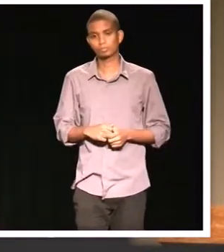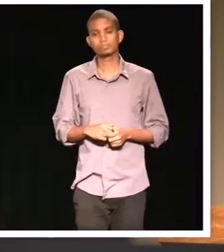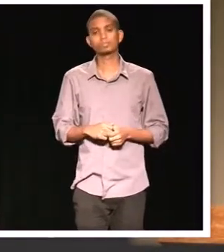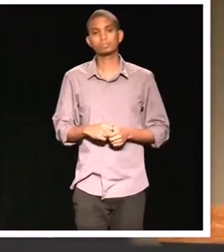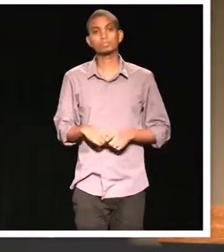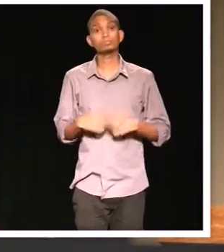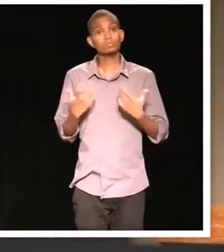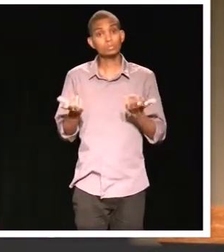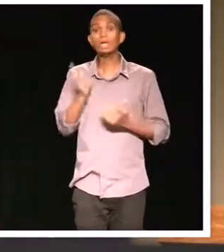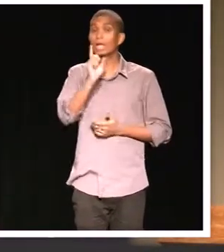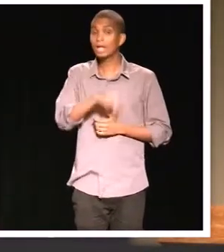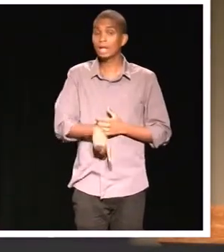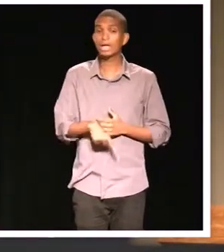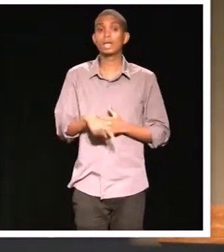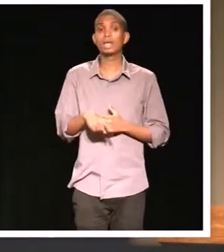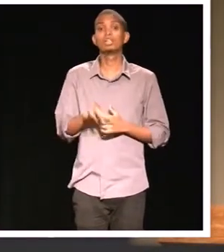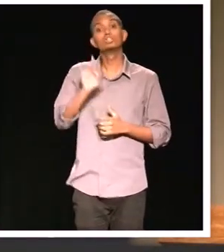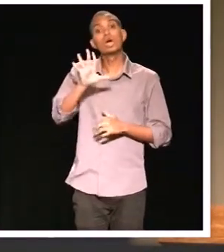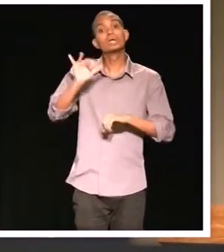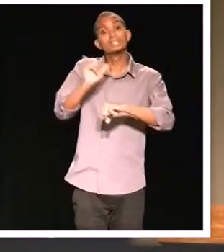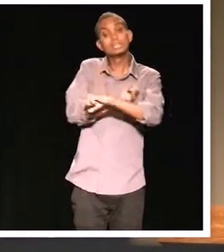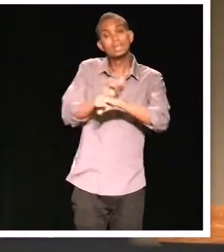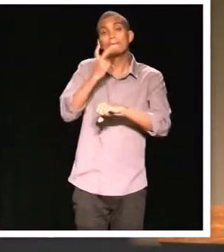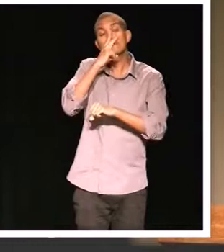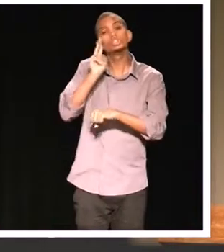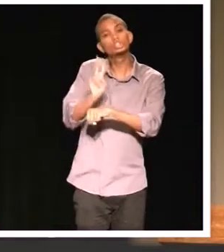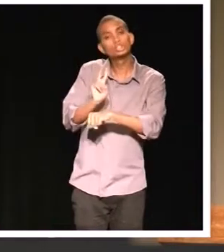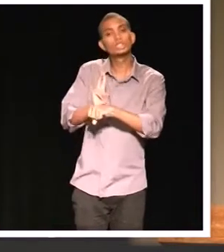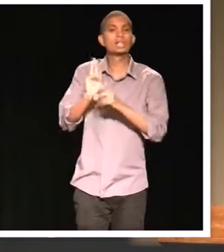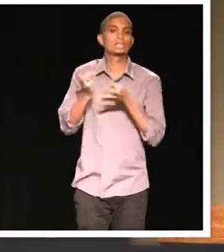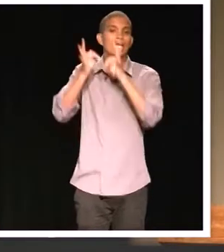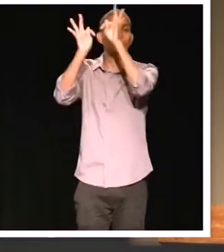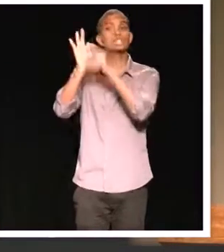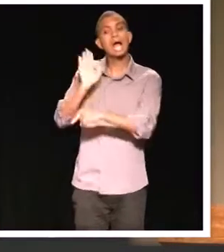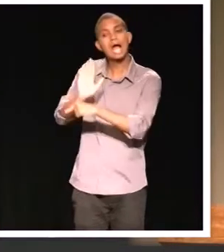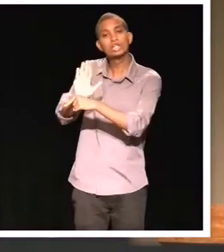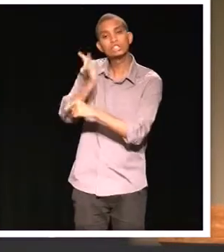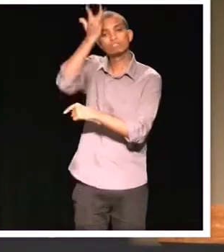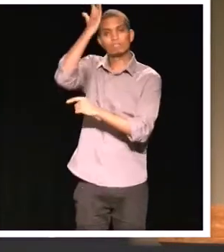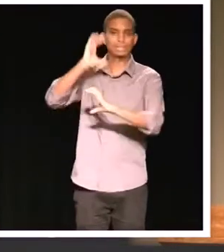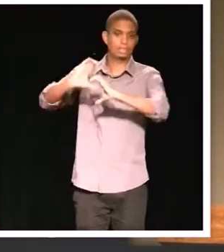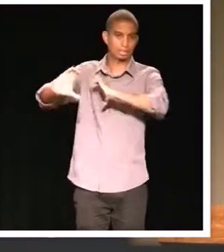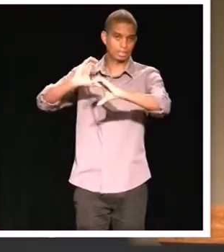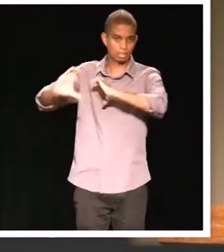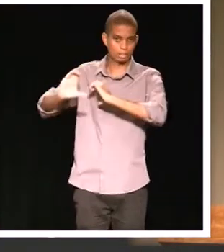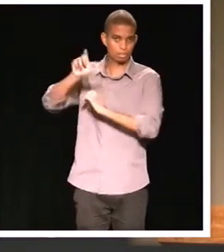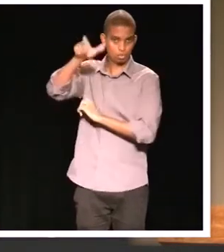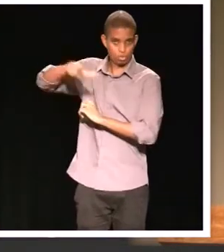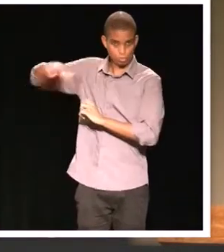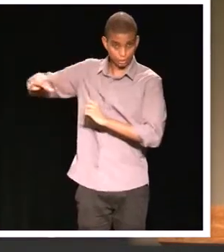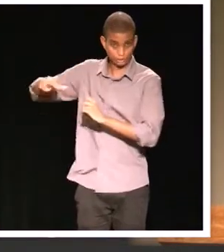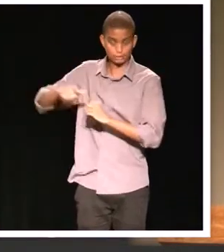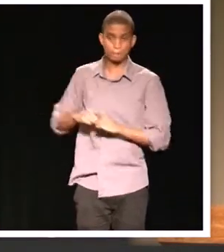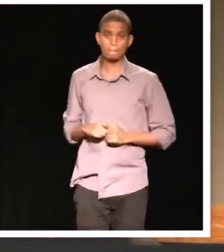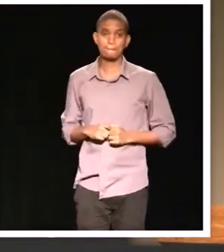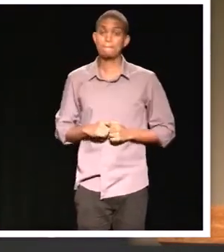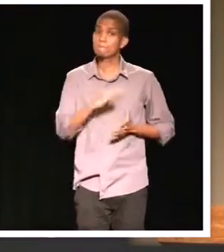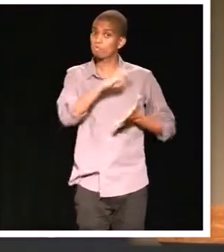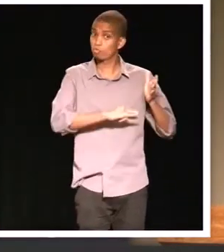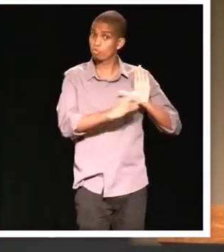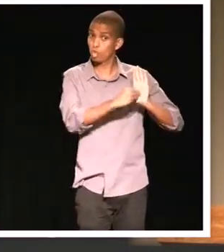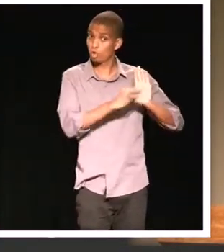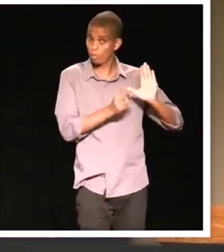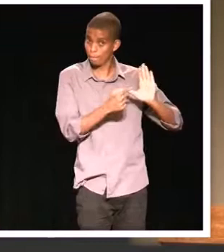São um instrumento tecnológico para facilitar a comunicação. Nesse